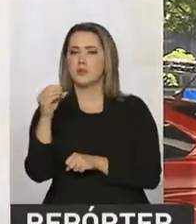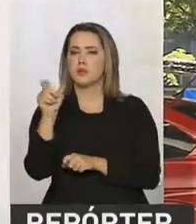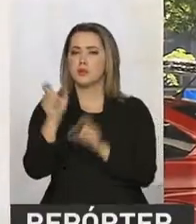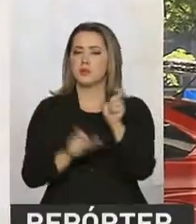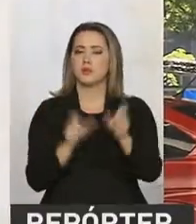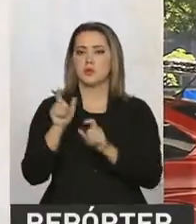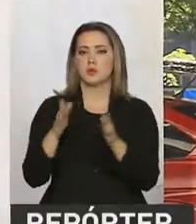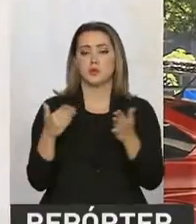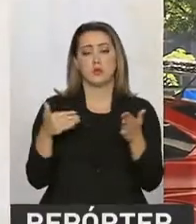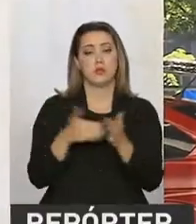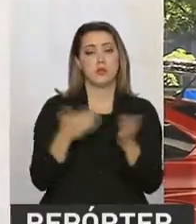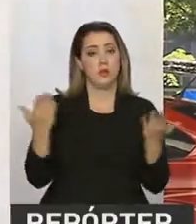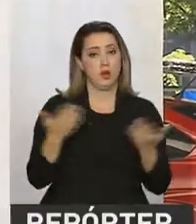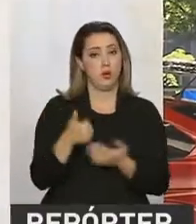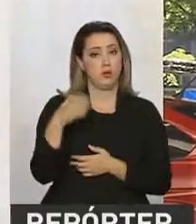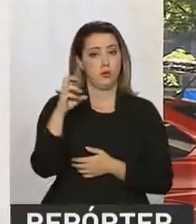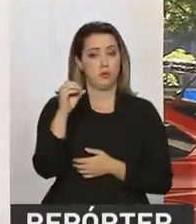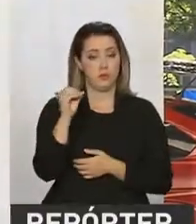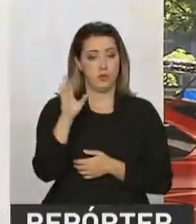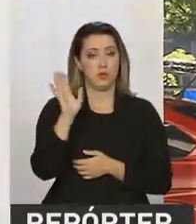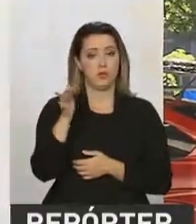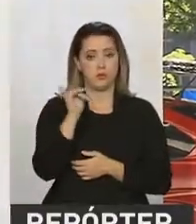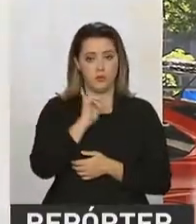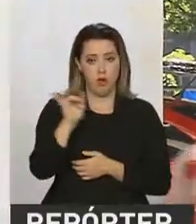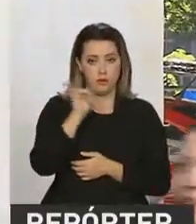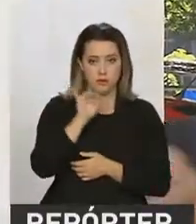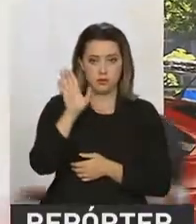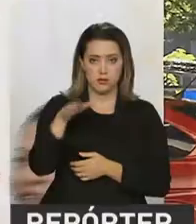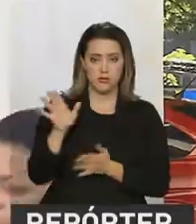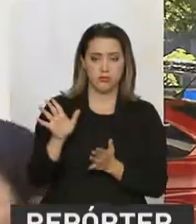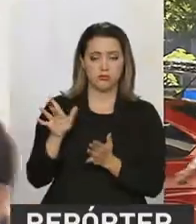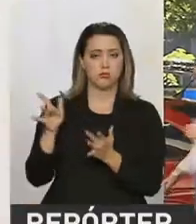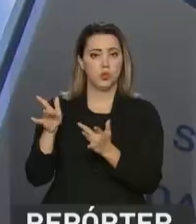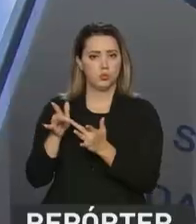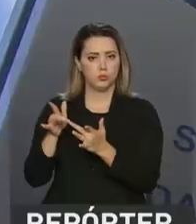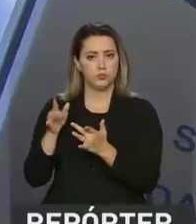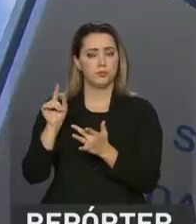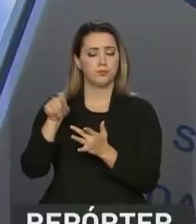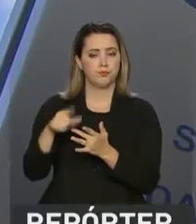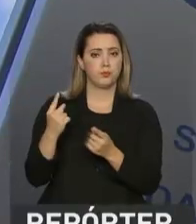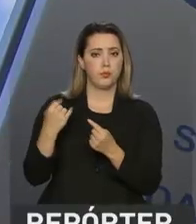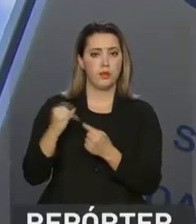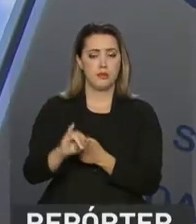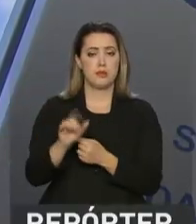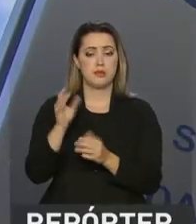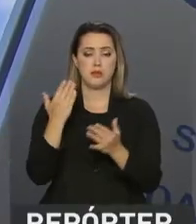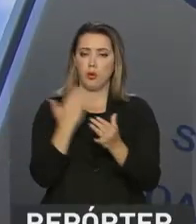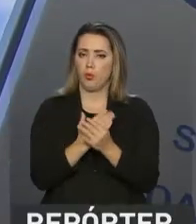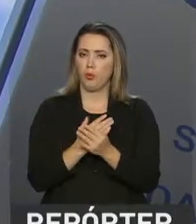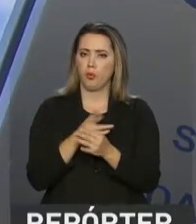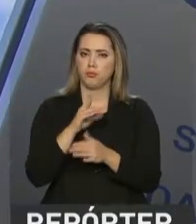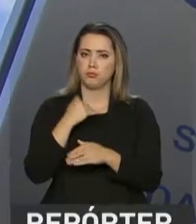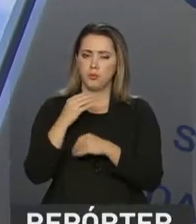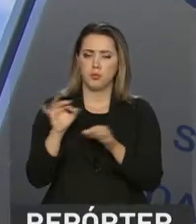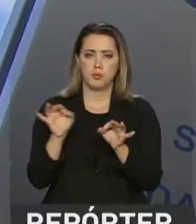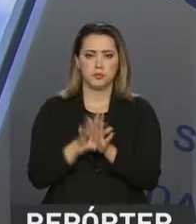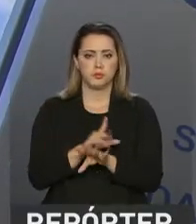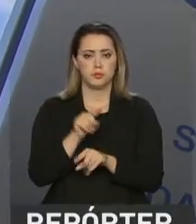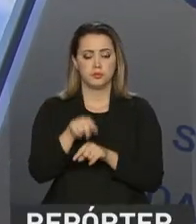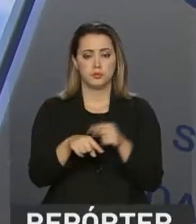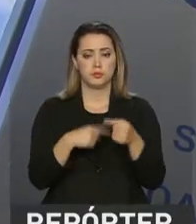mil 500 declarantes já manifestaram a adesão e caso os processos sejam finalizados